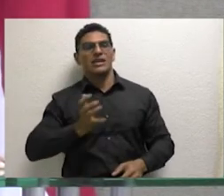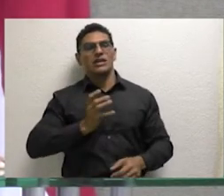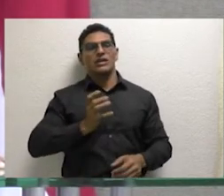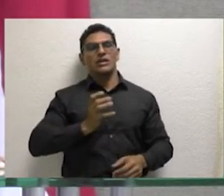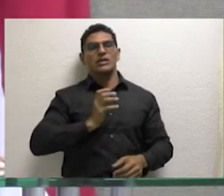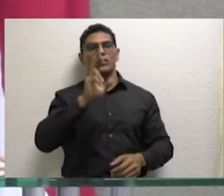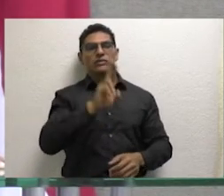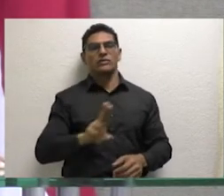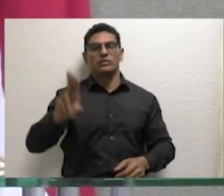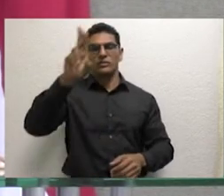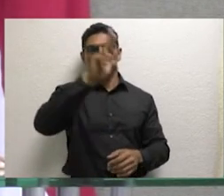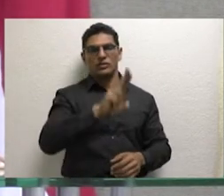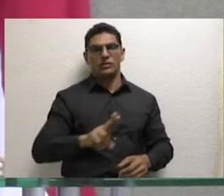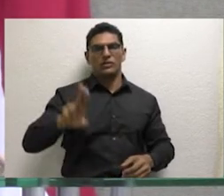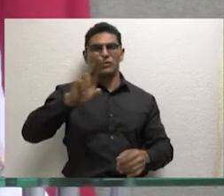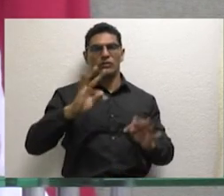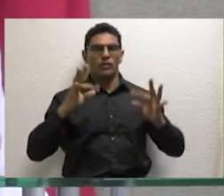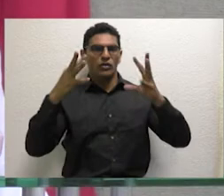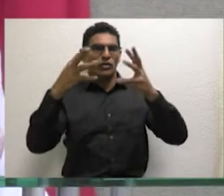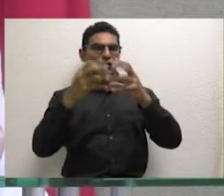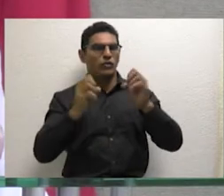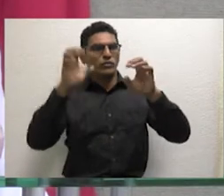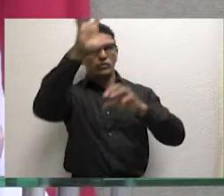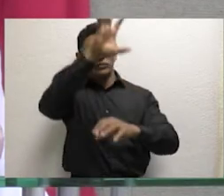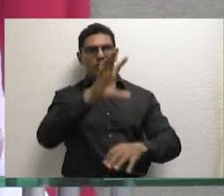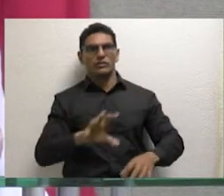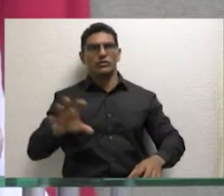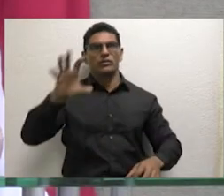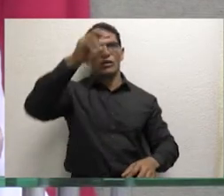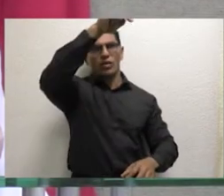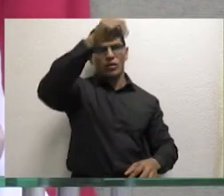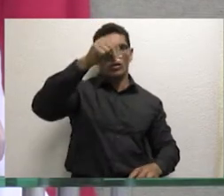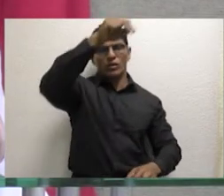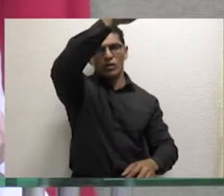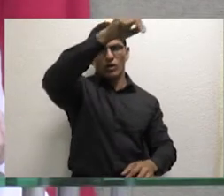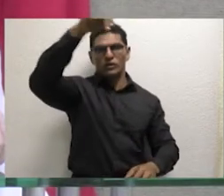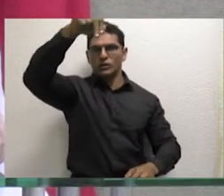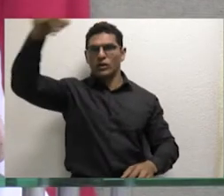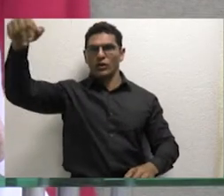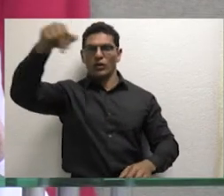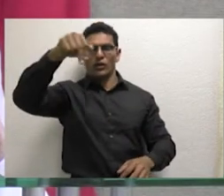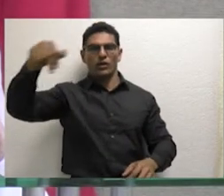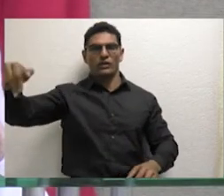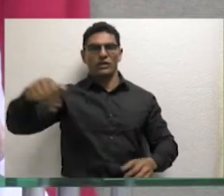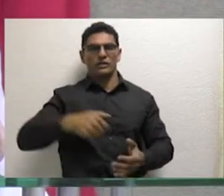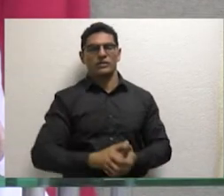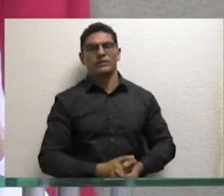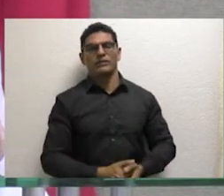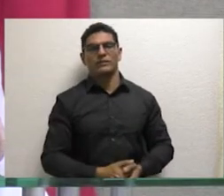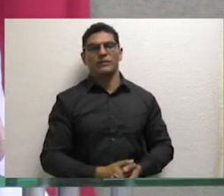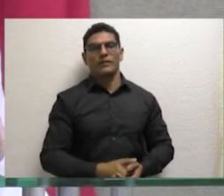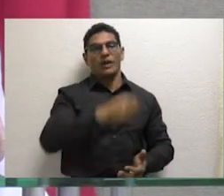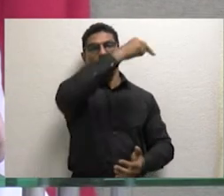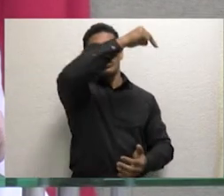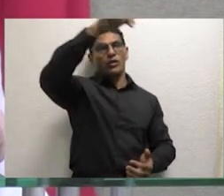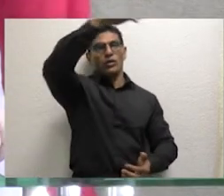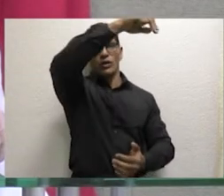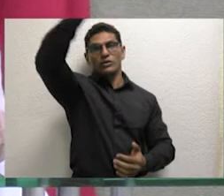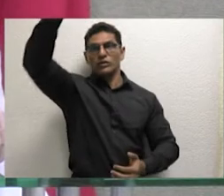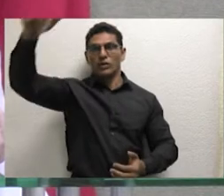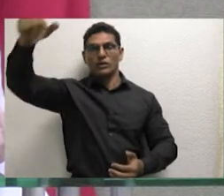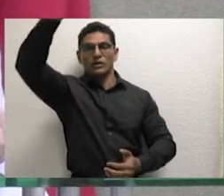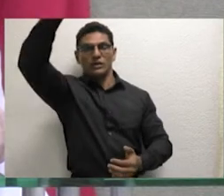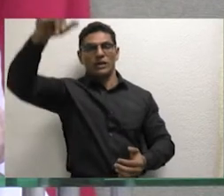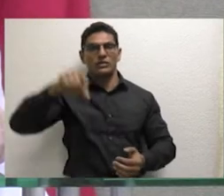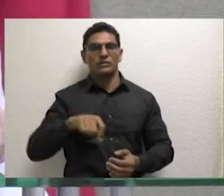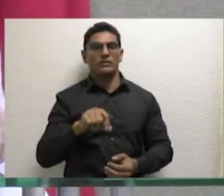tudo que foi investido em todos os estados das regiões norte e nordeste somados ou seja se alguém mama nas tetas